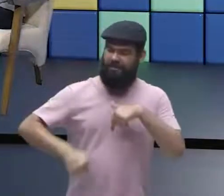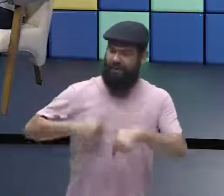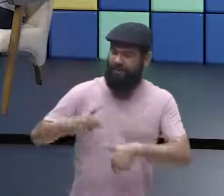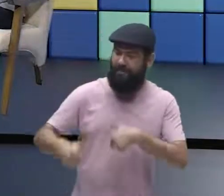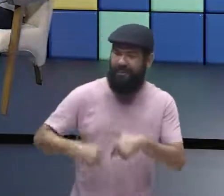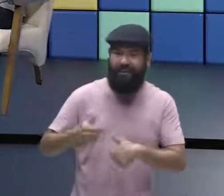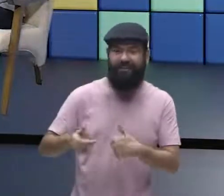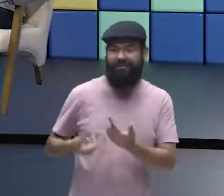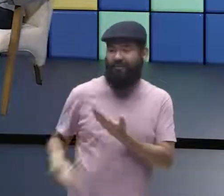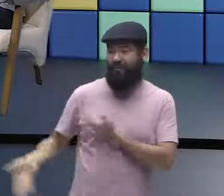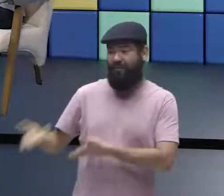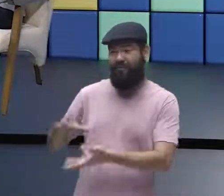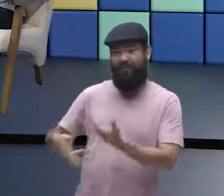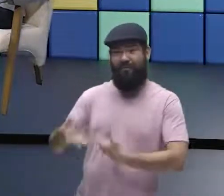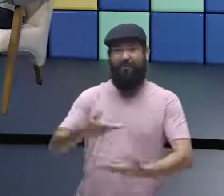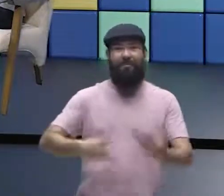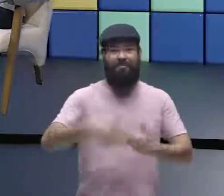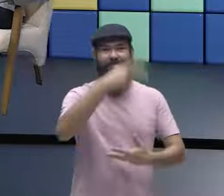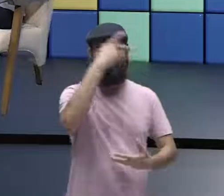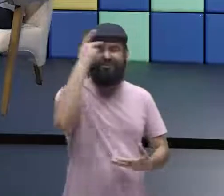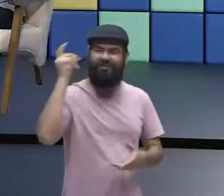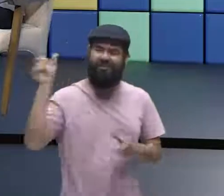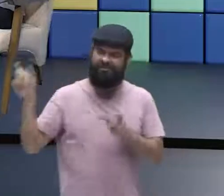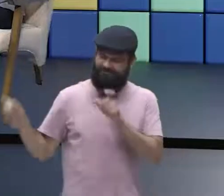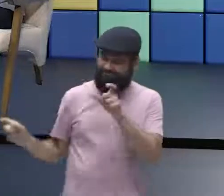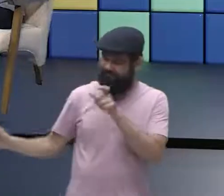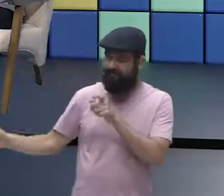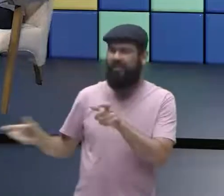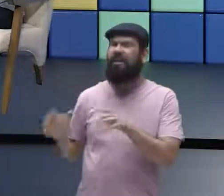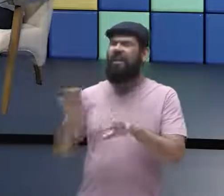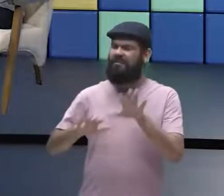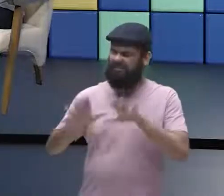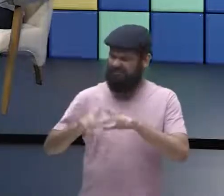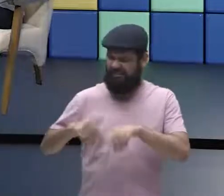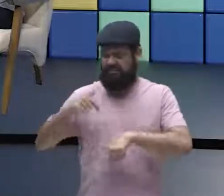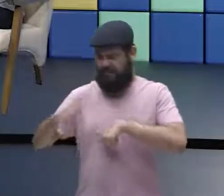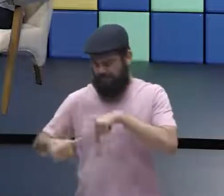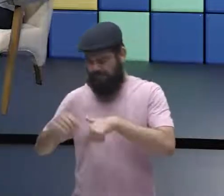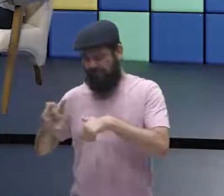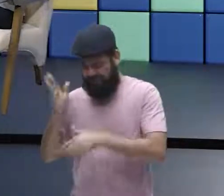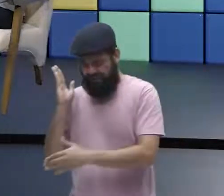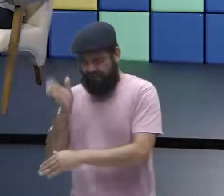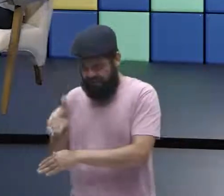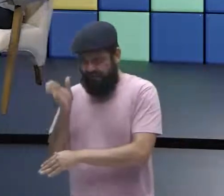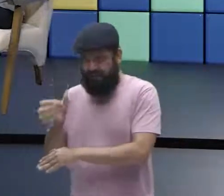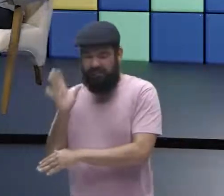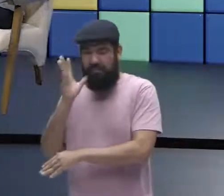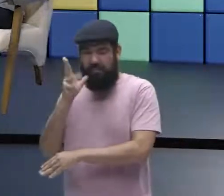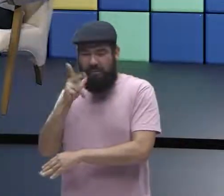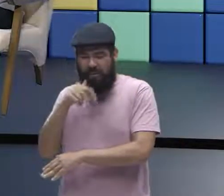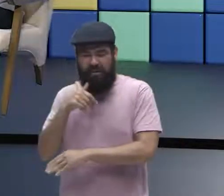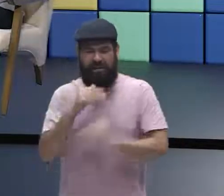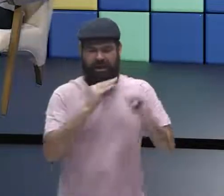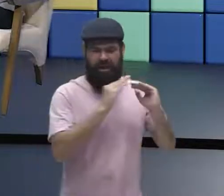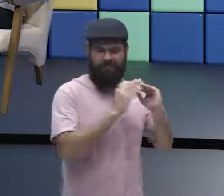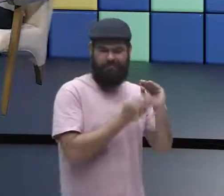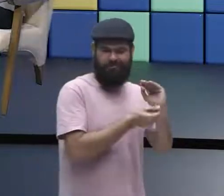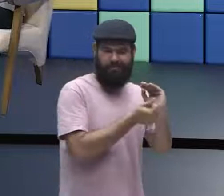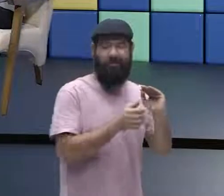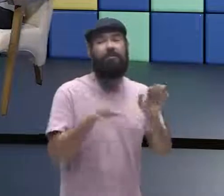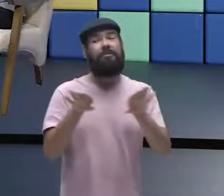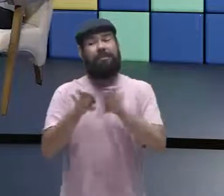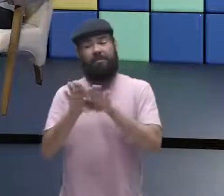gente convive com pessoas, e às vezes a gente passa até mais tempo no trabalho do que em casa mesmo, né? E na escola também saber respeitar